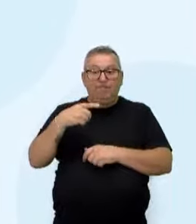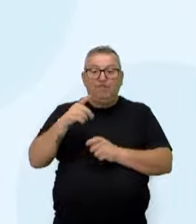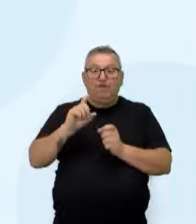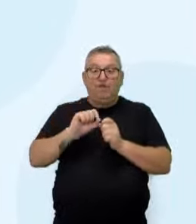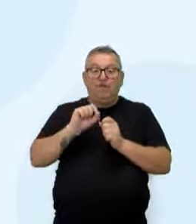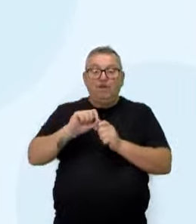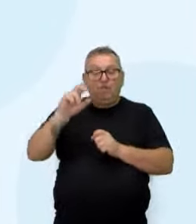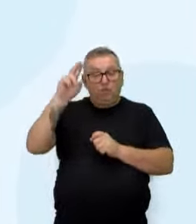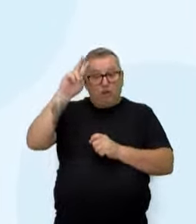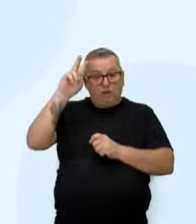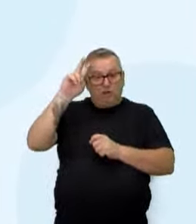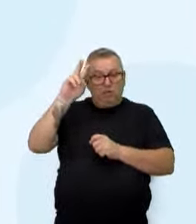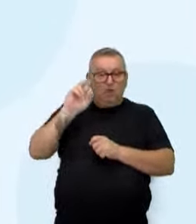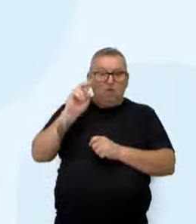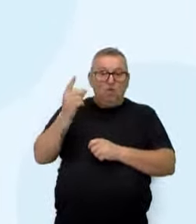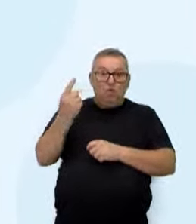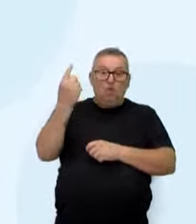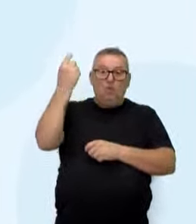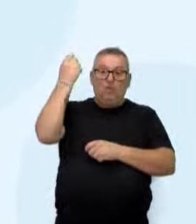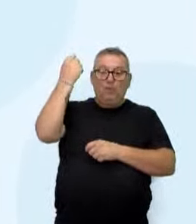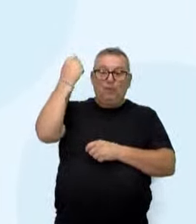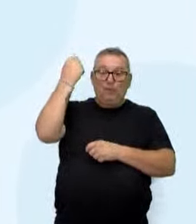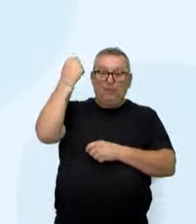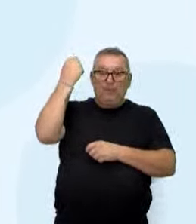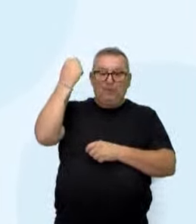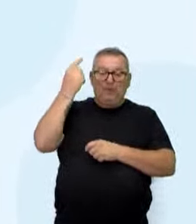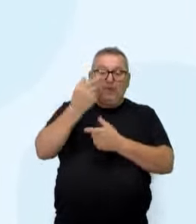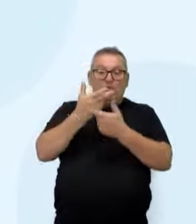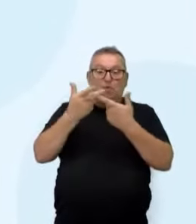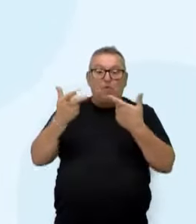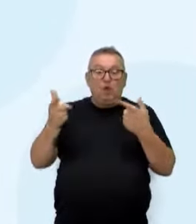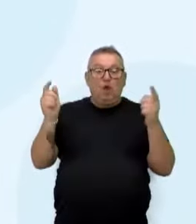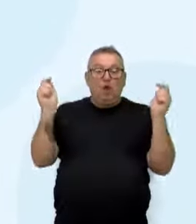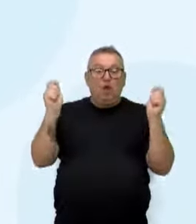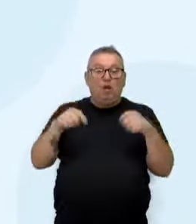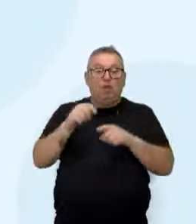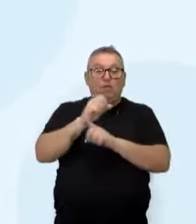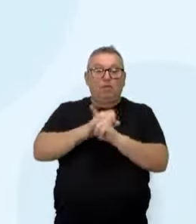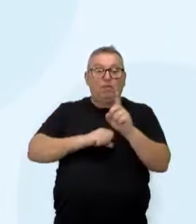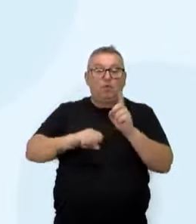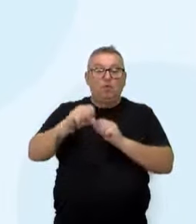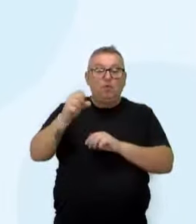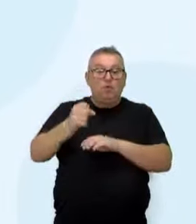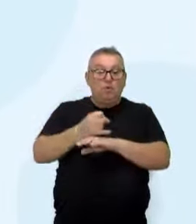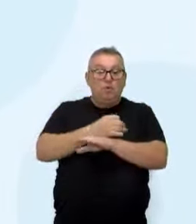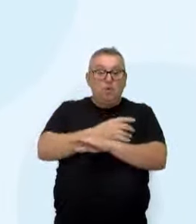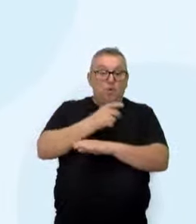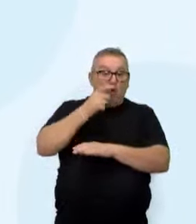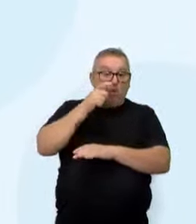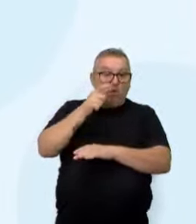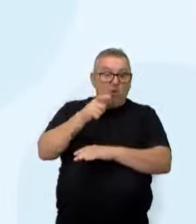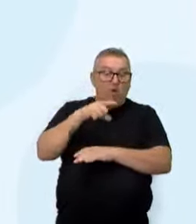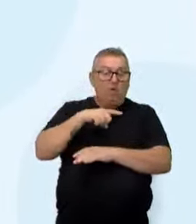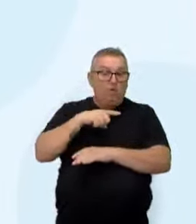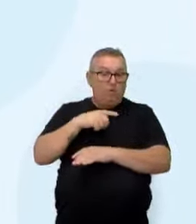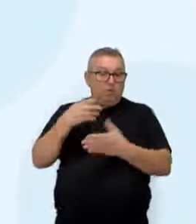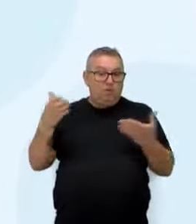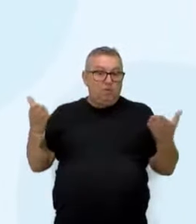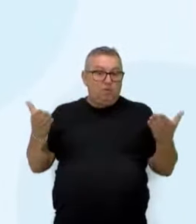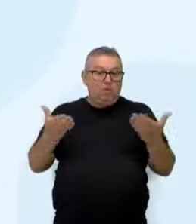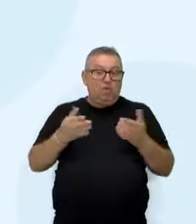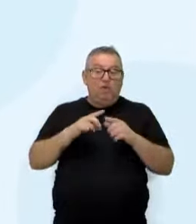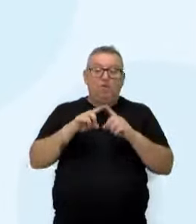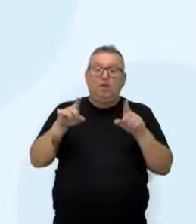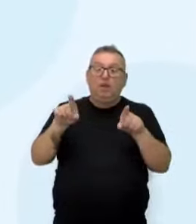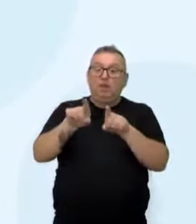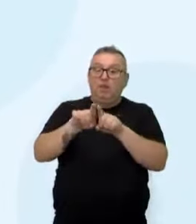fazer um resgate, olhar para trás, né, sobre as competências socioemocionais e o projeto de vida, olhar como estamos hoje, mas